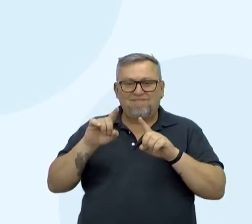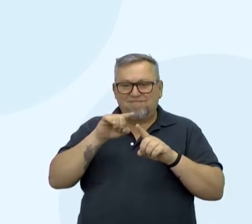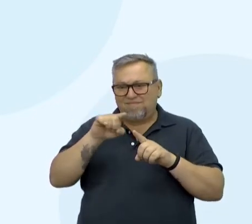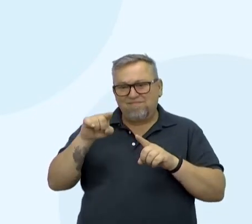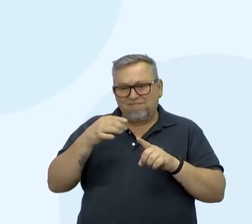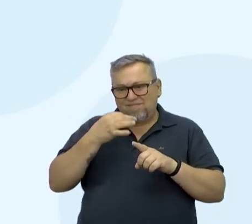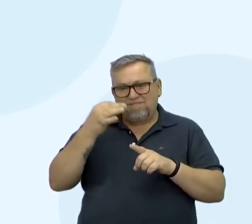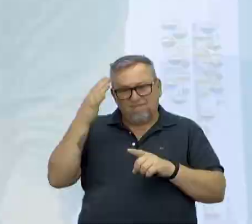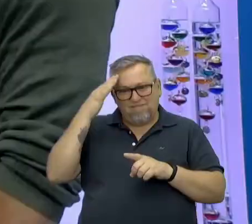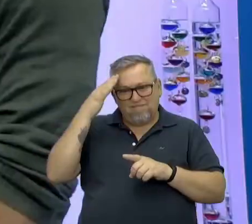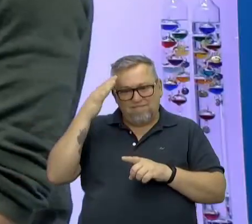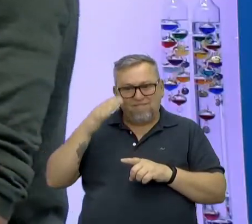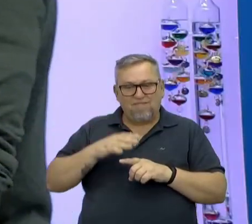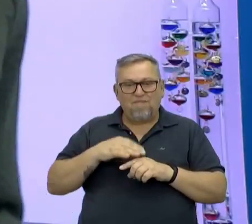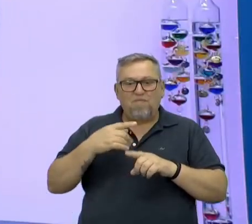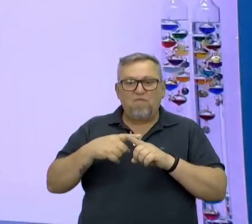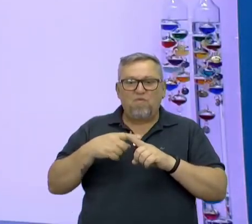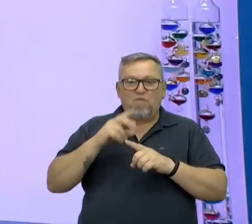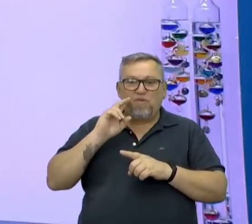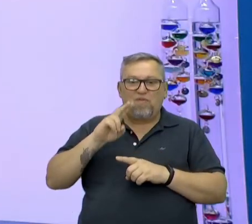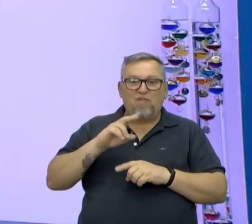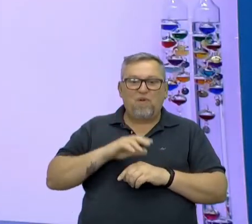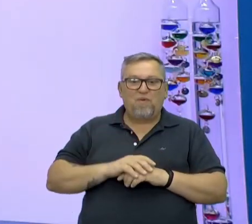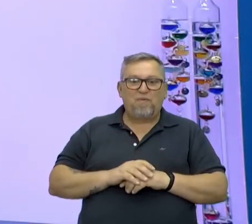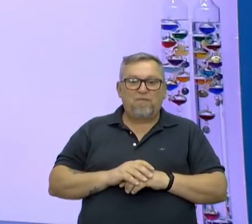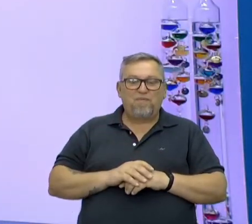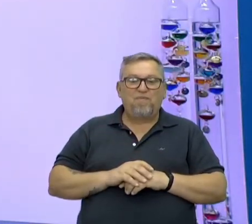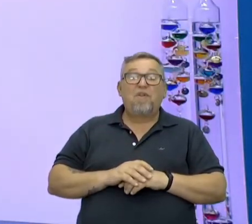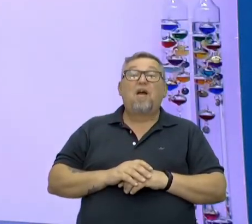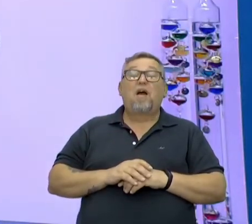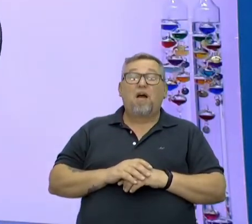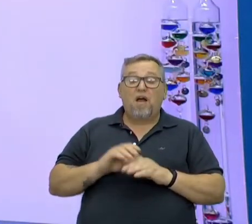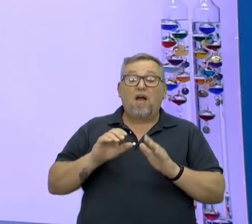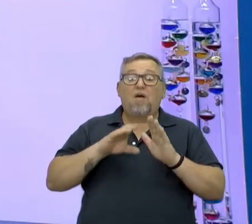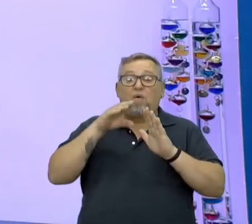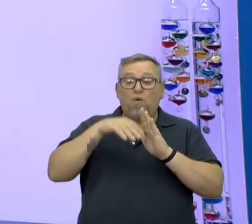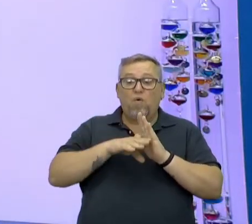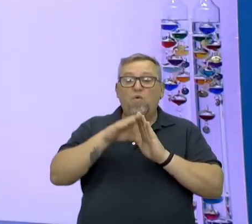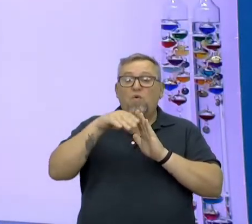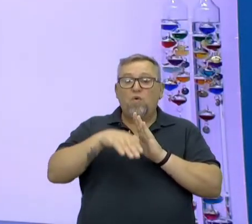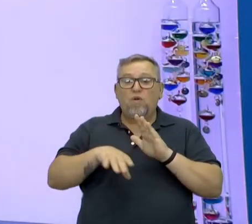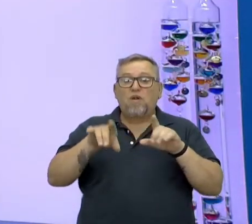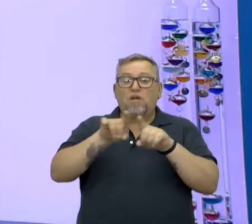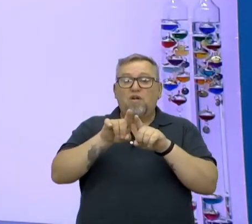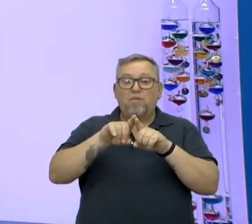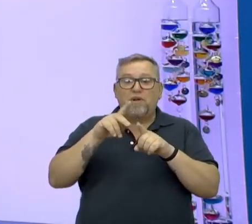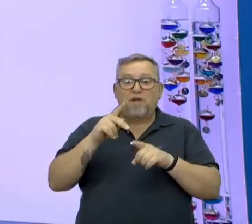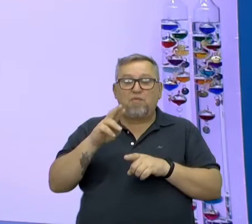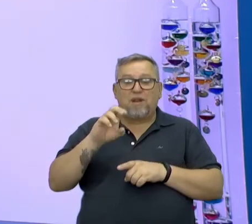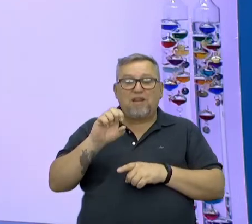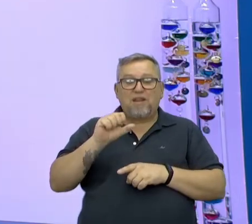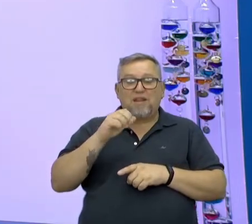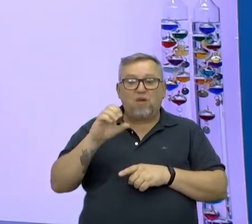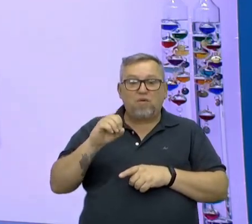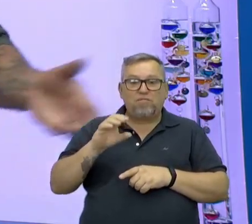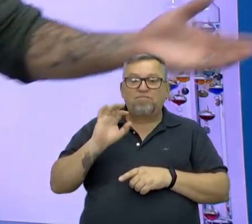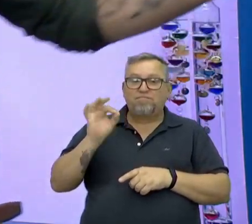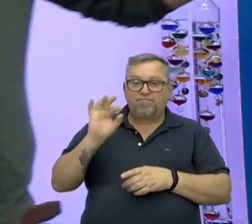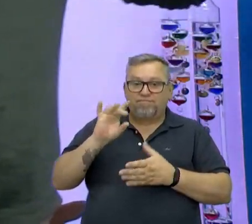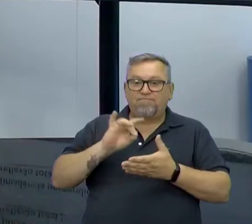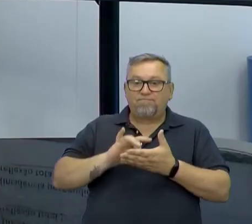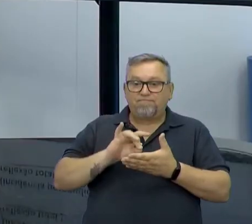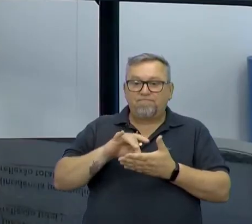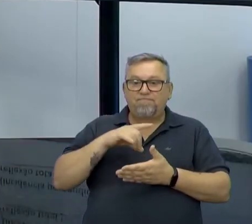de radiação, Gibalina, a onda eletromagnética, a luz também exerce uma certa pressão de radiação, né? Isso é verdade.